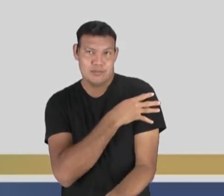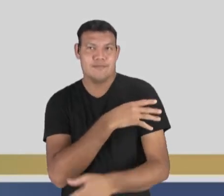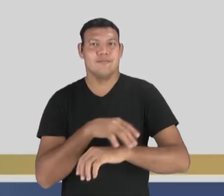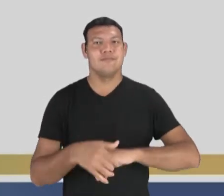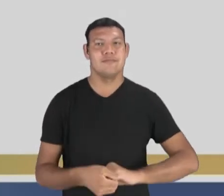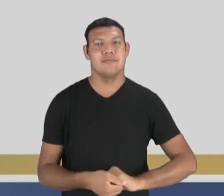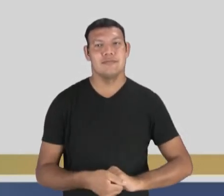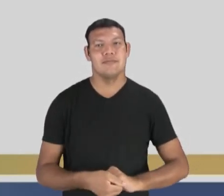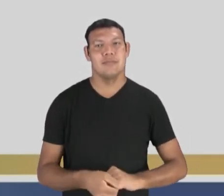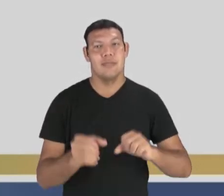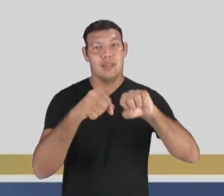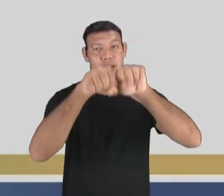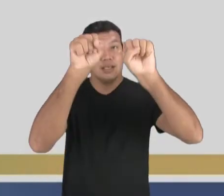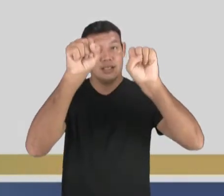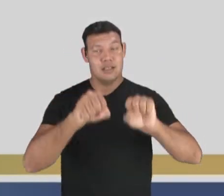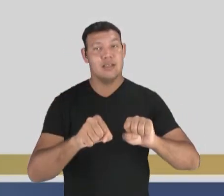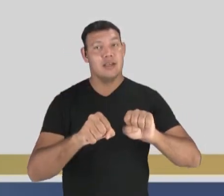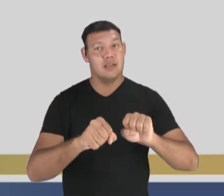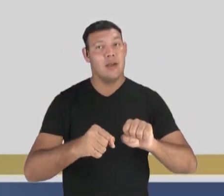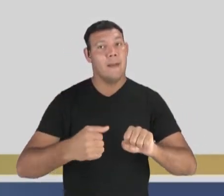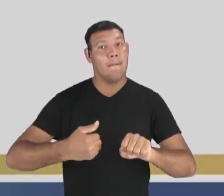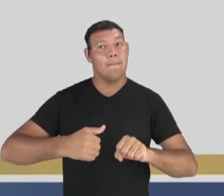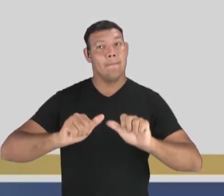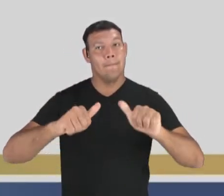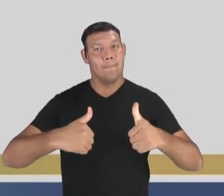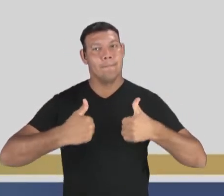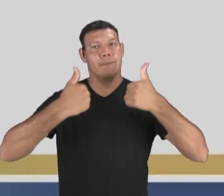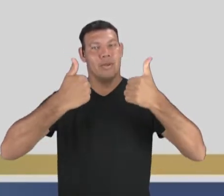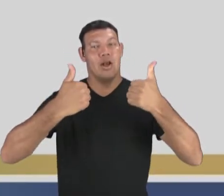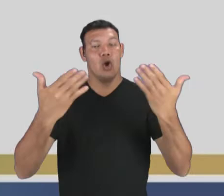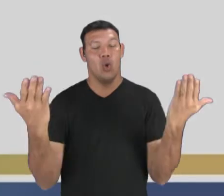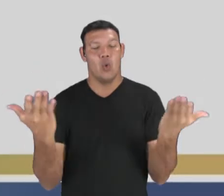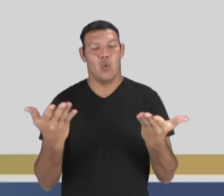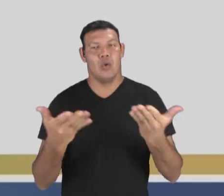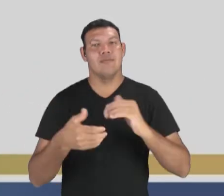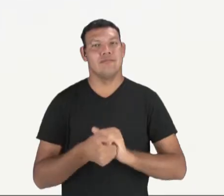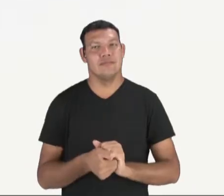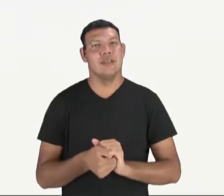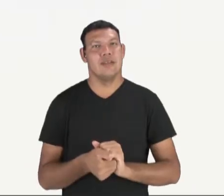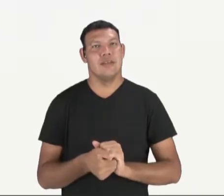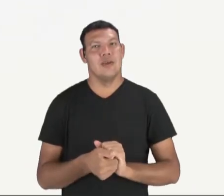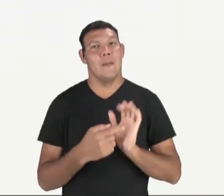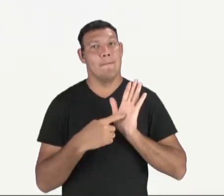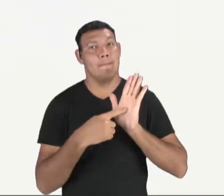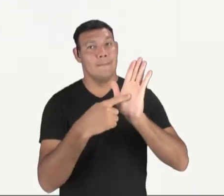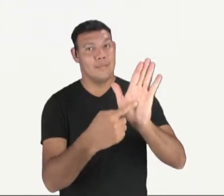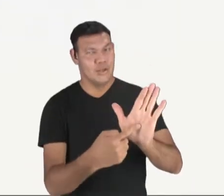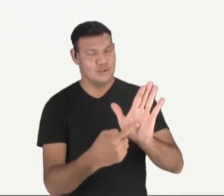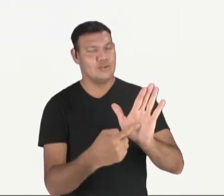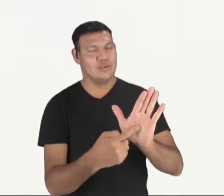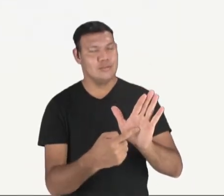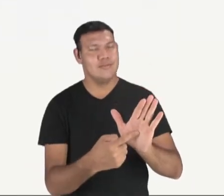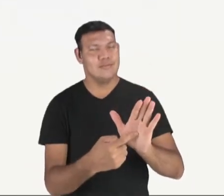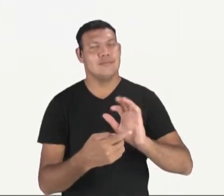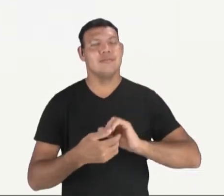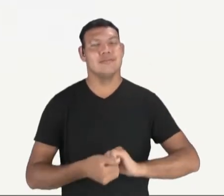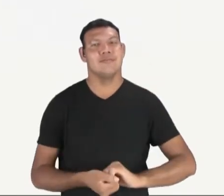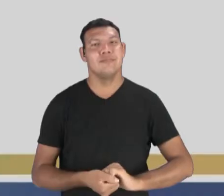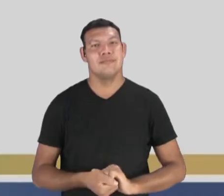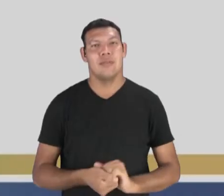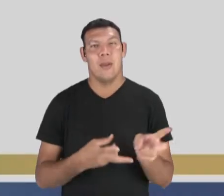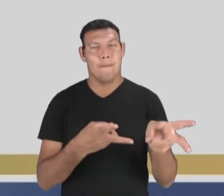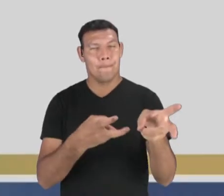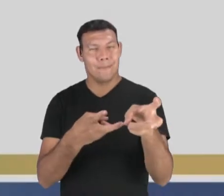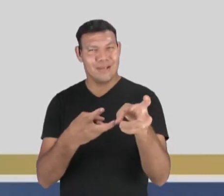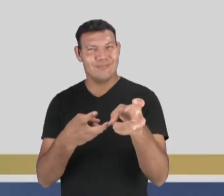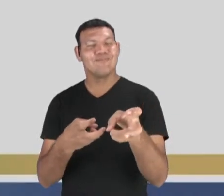que foi sistema de equação do primeiro grau, né? E hoje nós vamos abordar um pouquinho sobre isso. Então, percebam